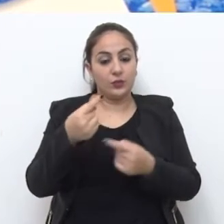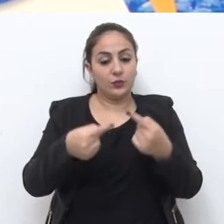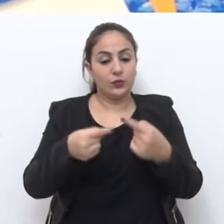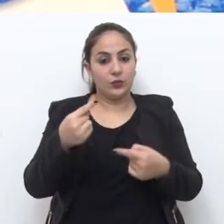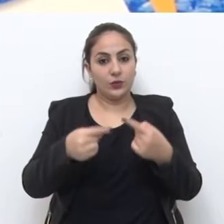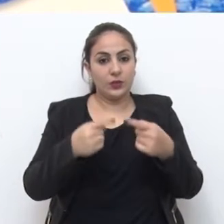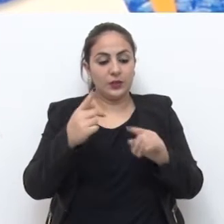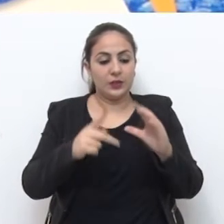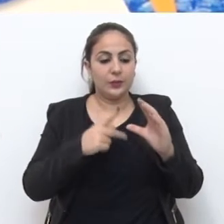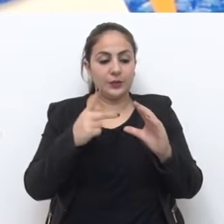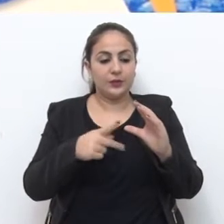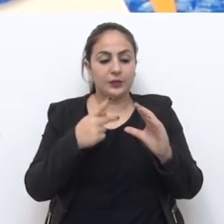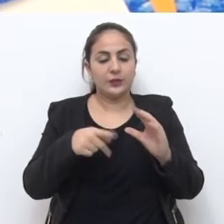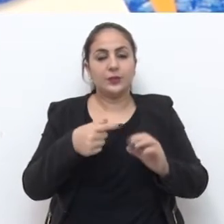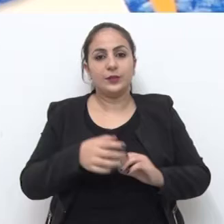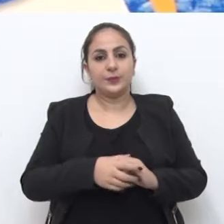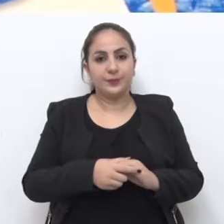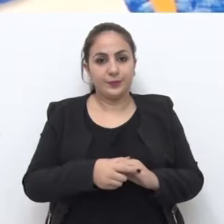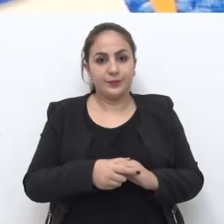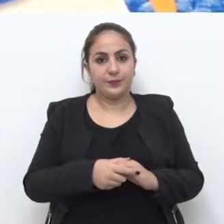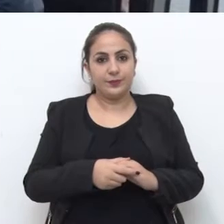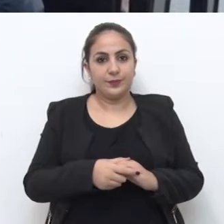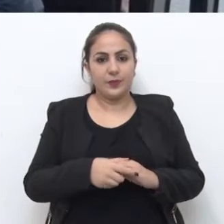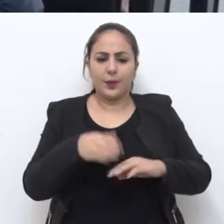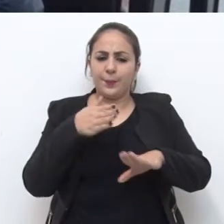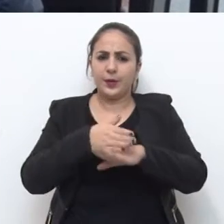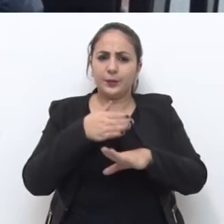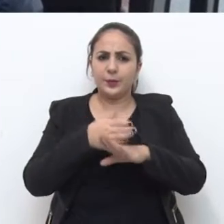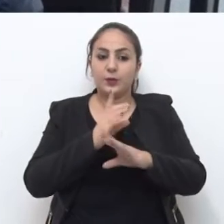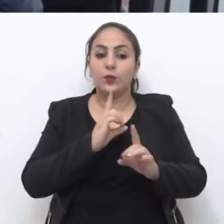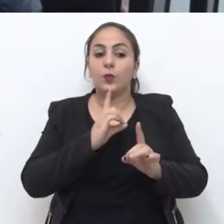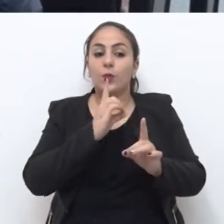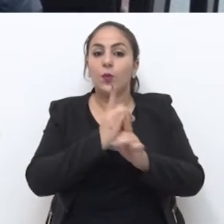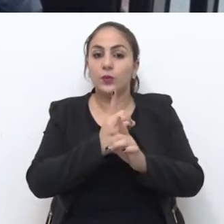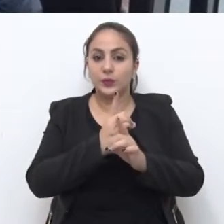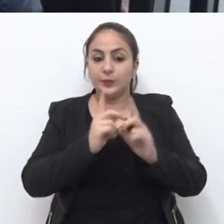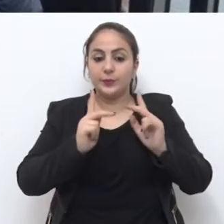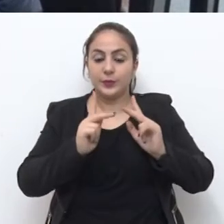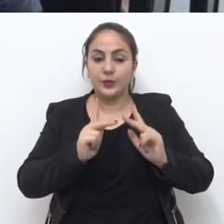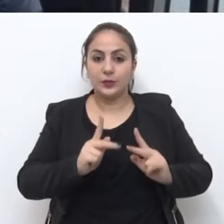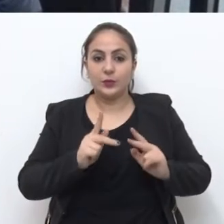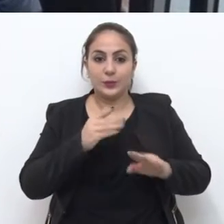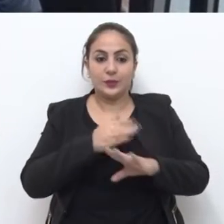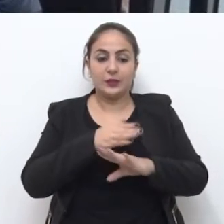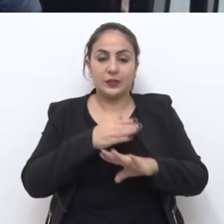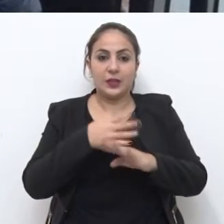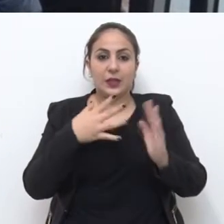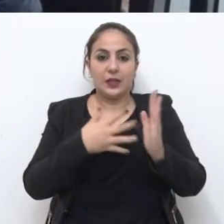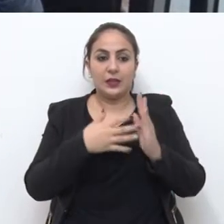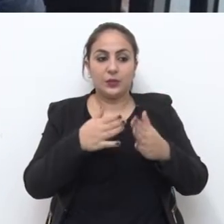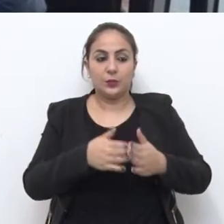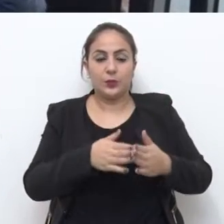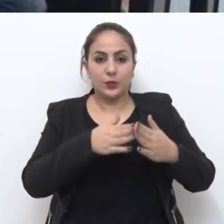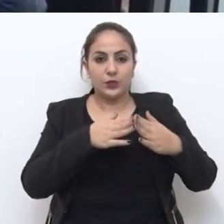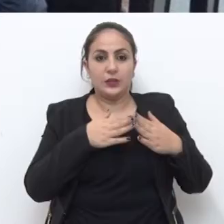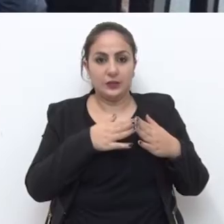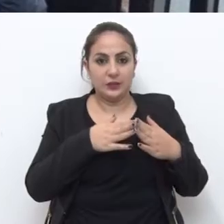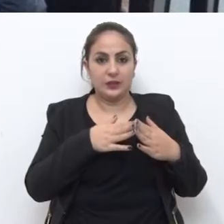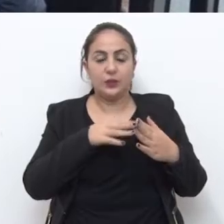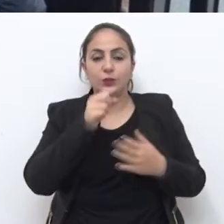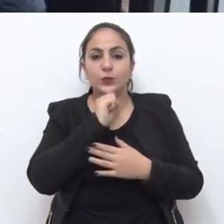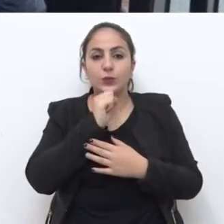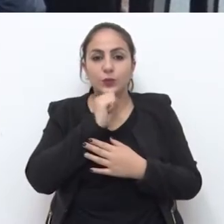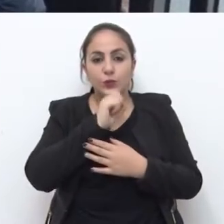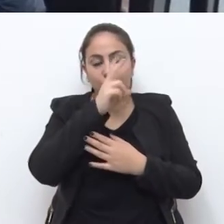foi discutida na Câmara de Vereadores. Participaram do encontro agentes que integram a rede de proteção